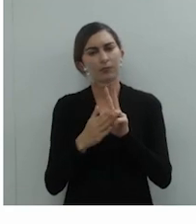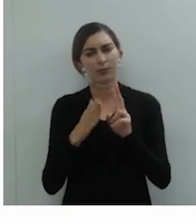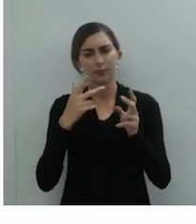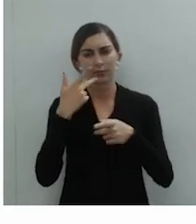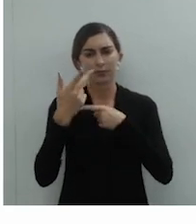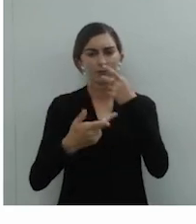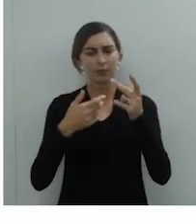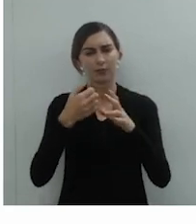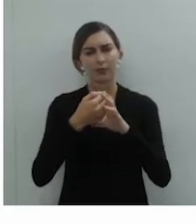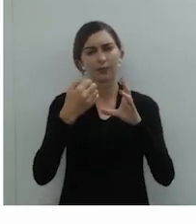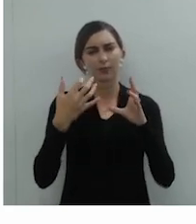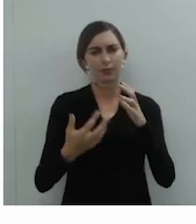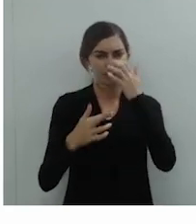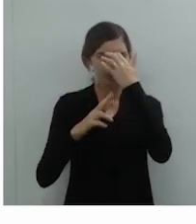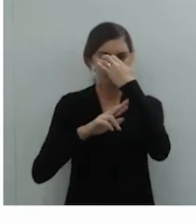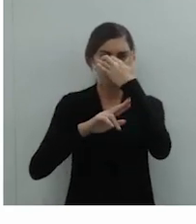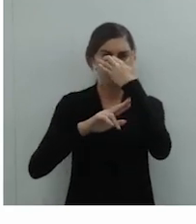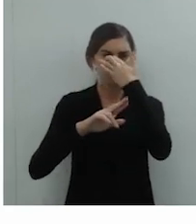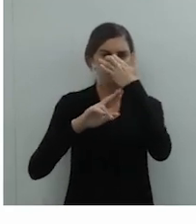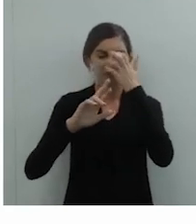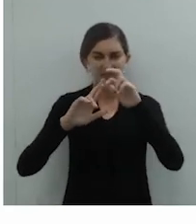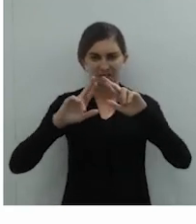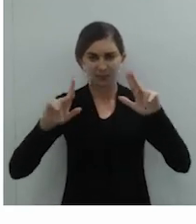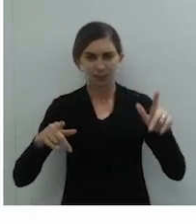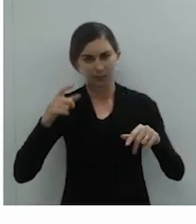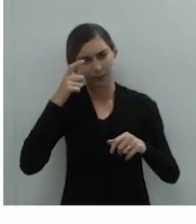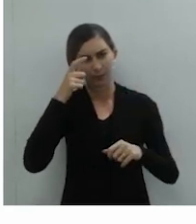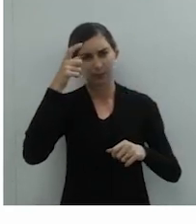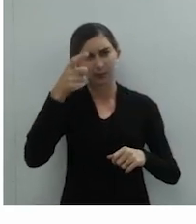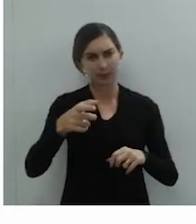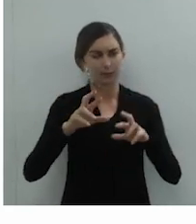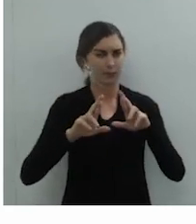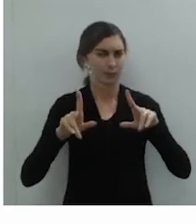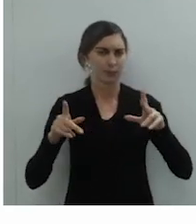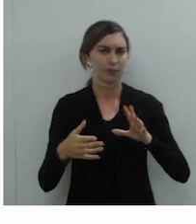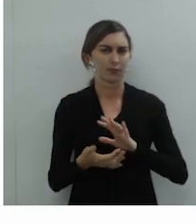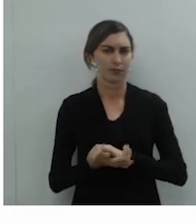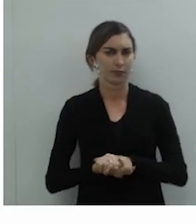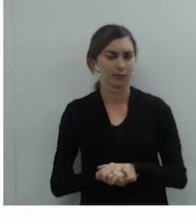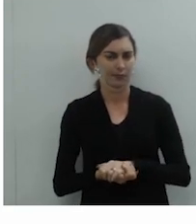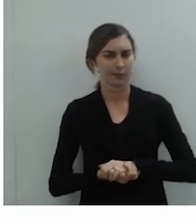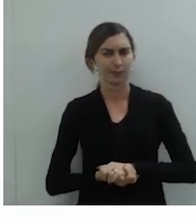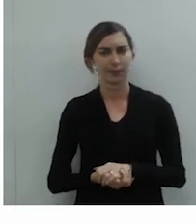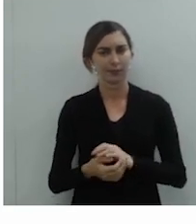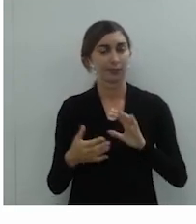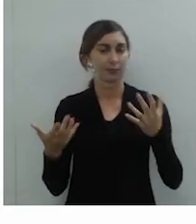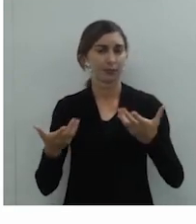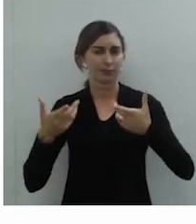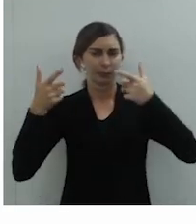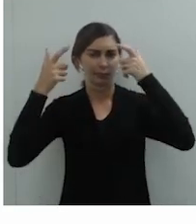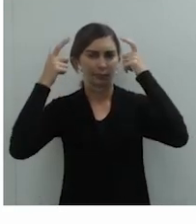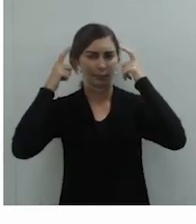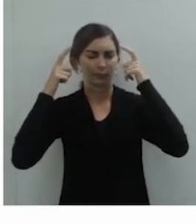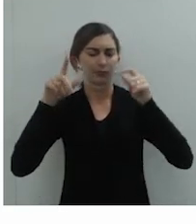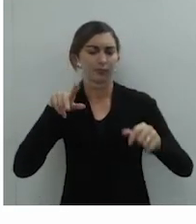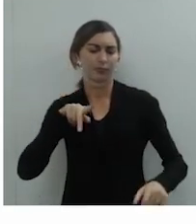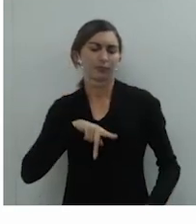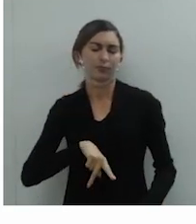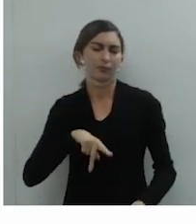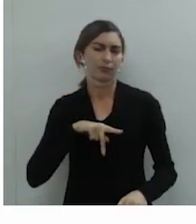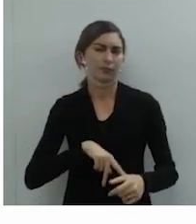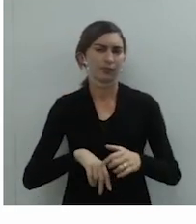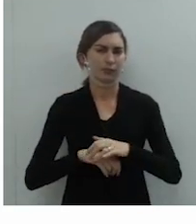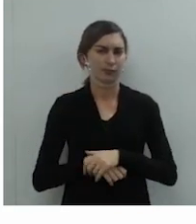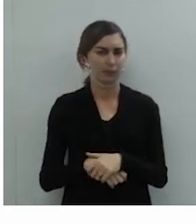de características diferentes e de interesses diferentes. E a coroa de Portugal,